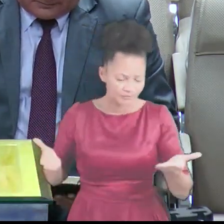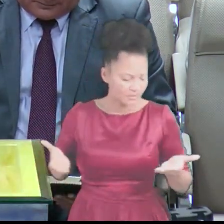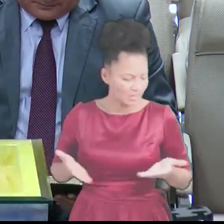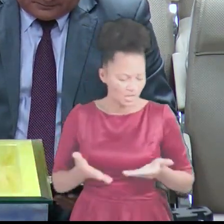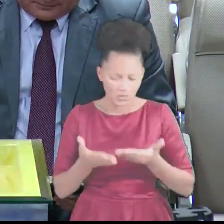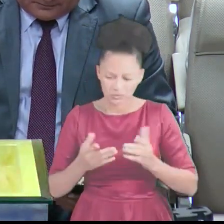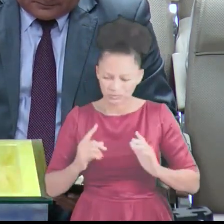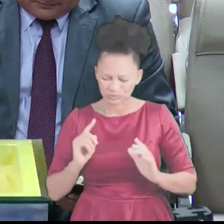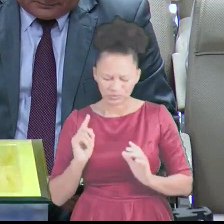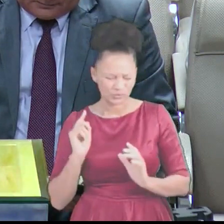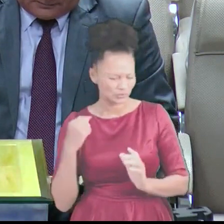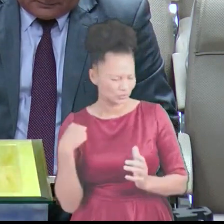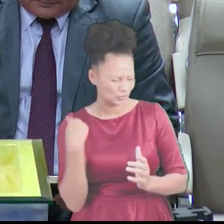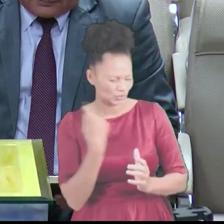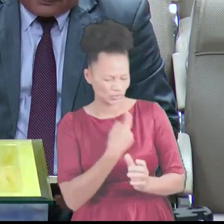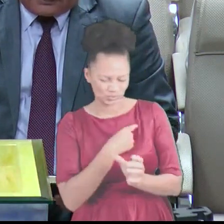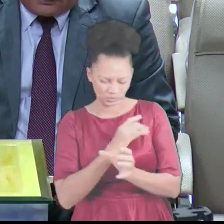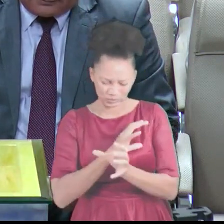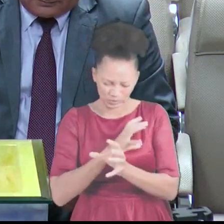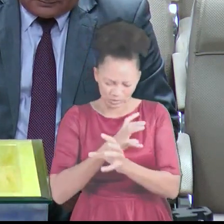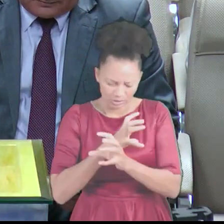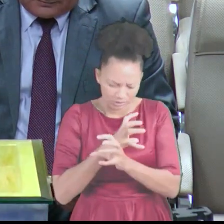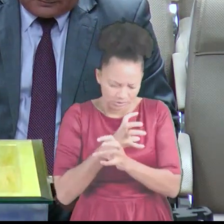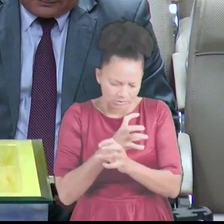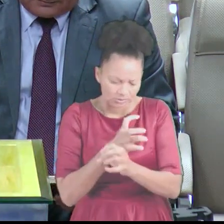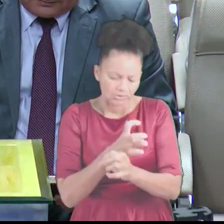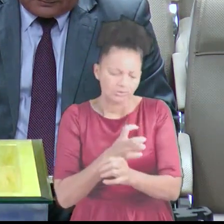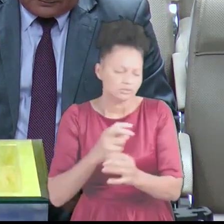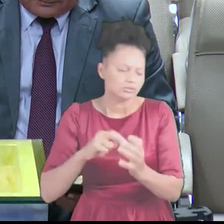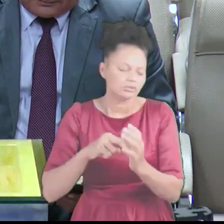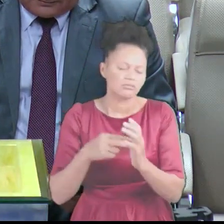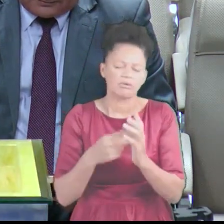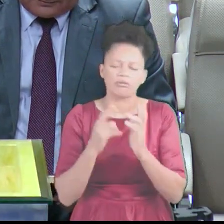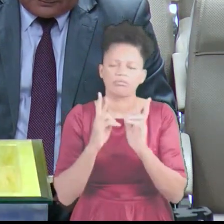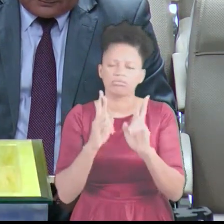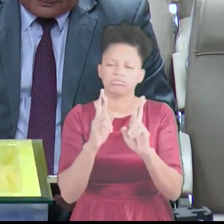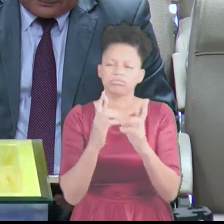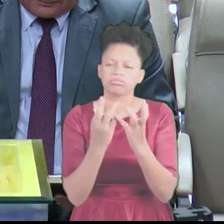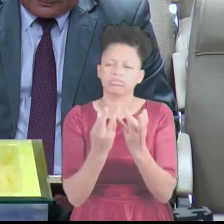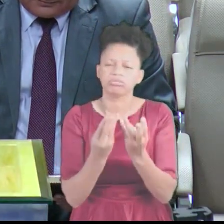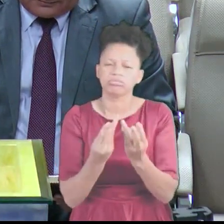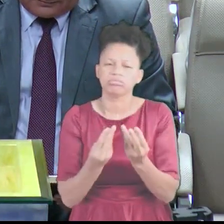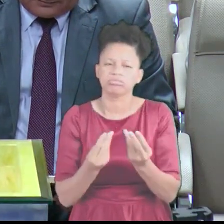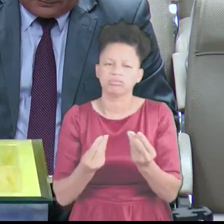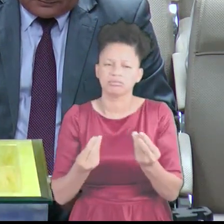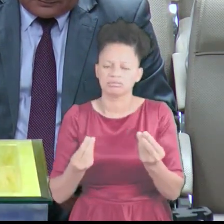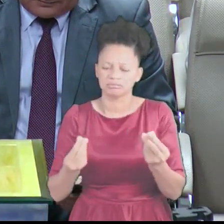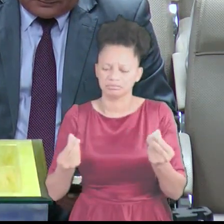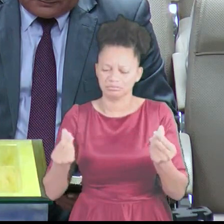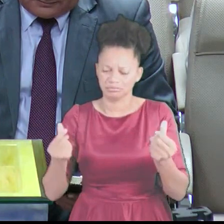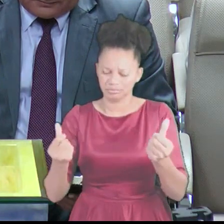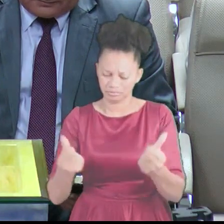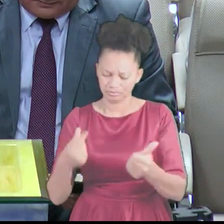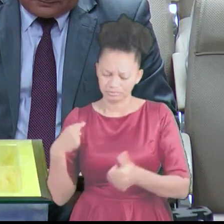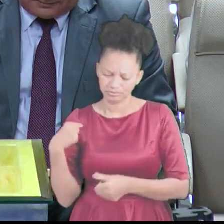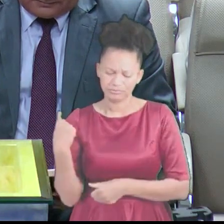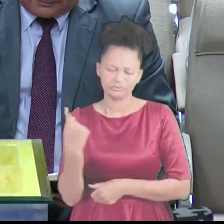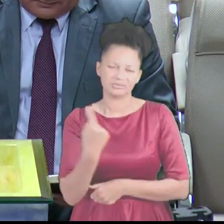se secaram e pereceu a nossa esperança, nós mesmos